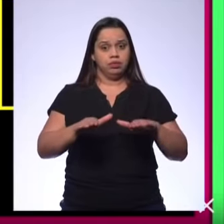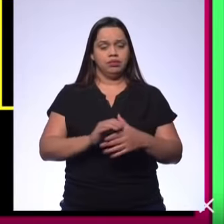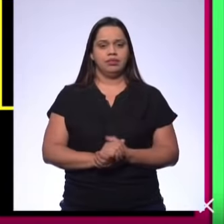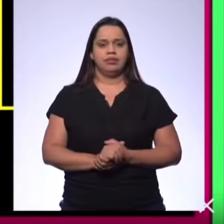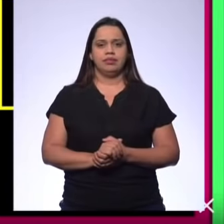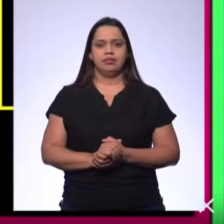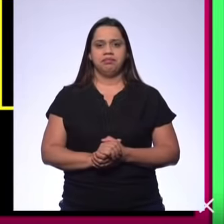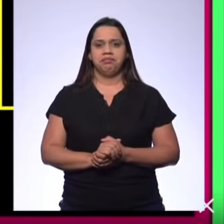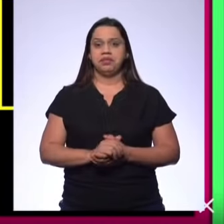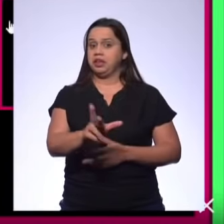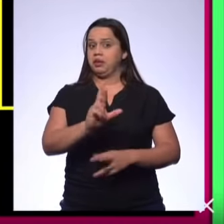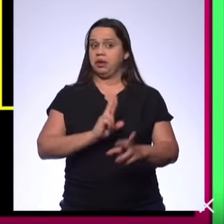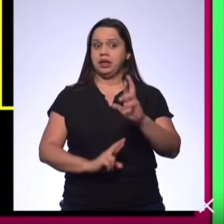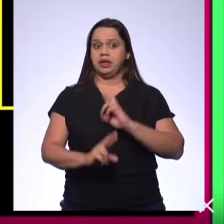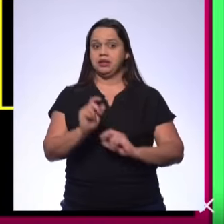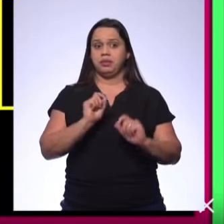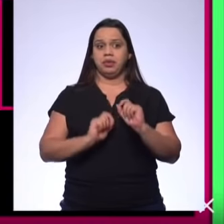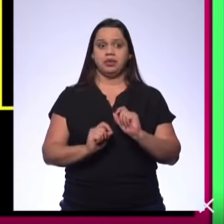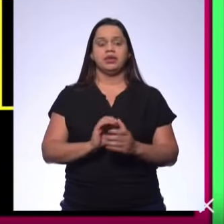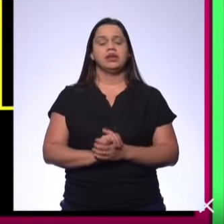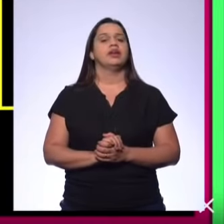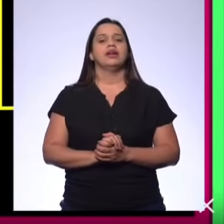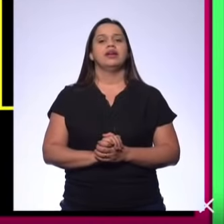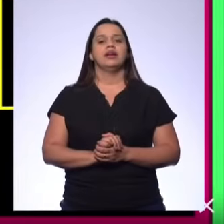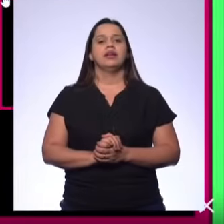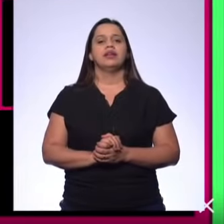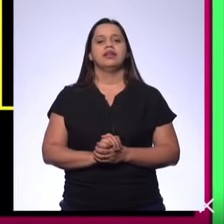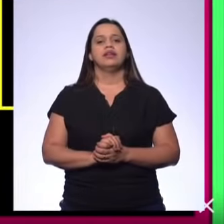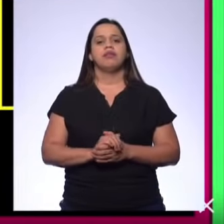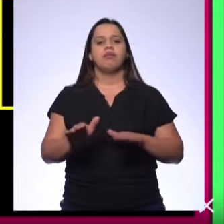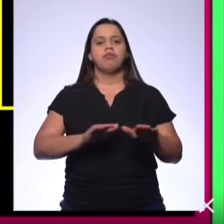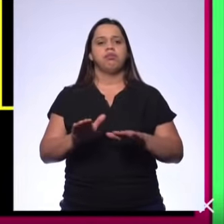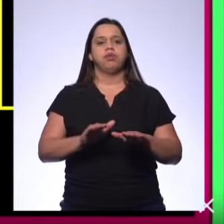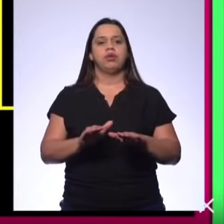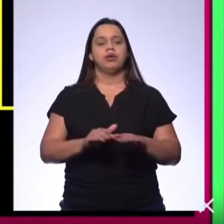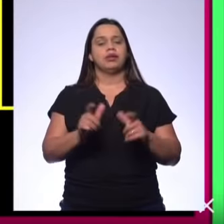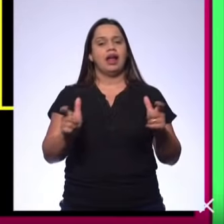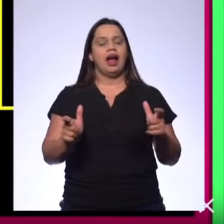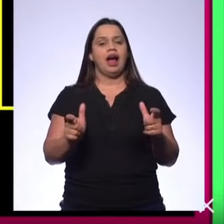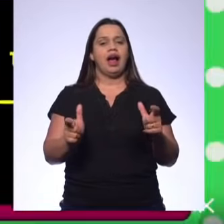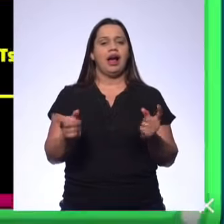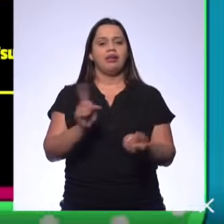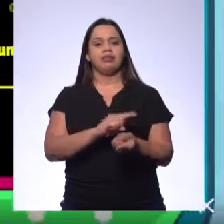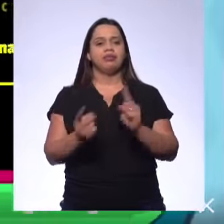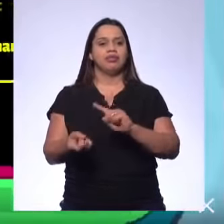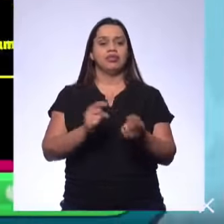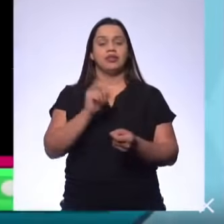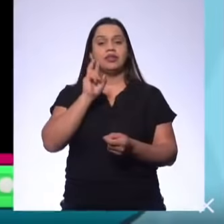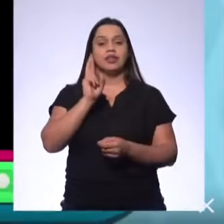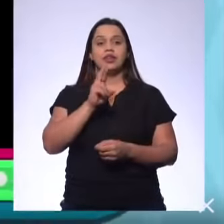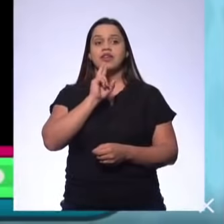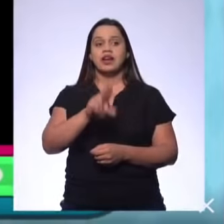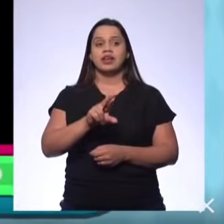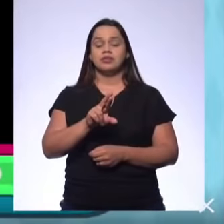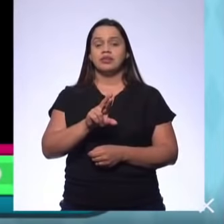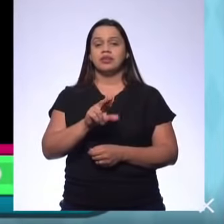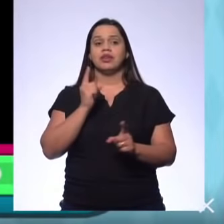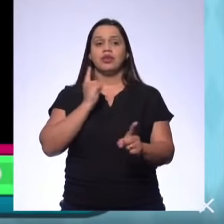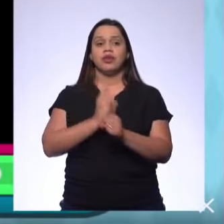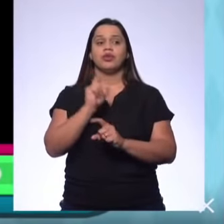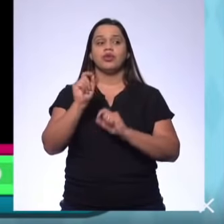O pessoal tá respondendo earthquake aqui. Tá dividido. Earthquake e flood, Antônio. Agora a maioria vai lá, tá com Marcos. Flood. Vamos ver o que, que o Marcos achou.